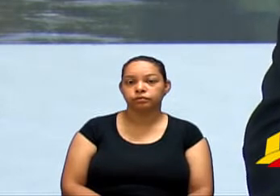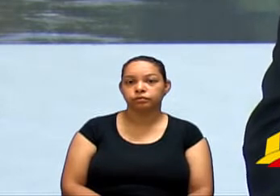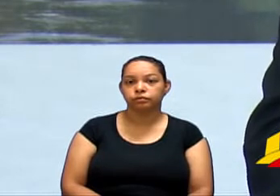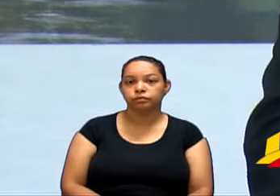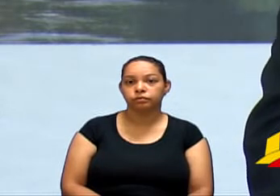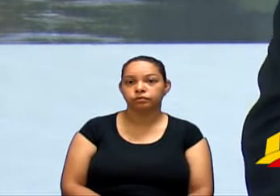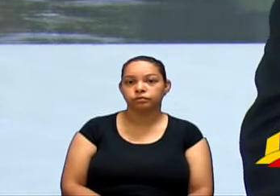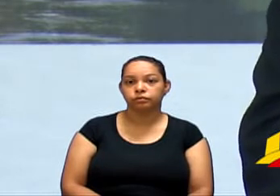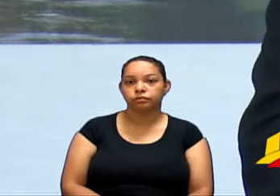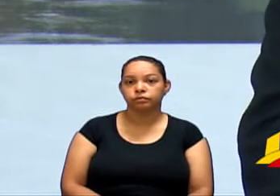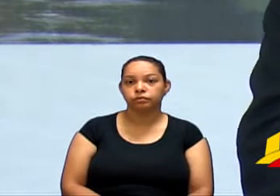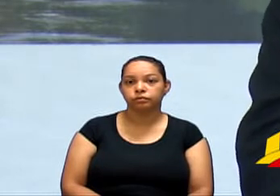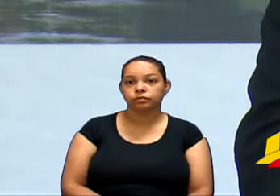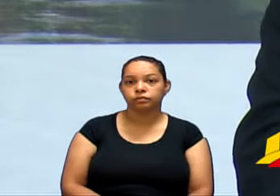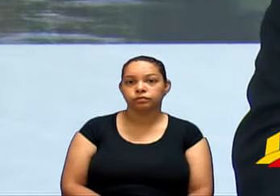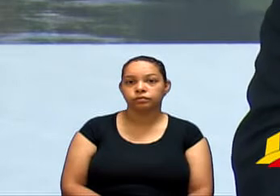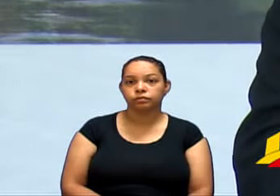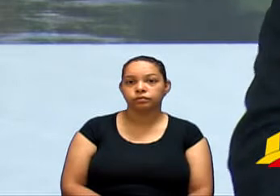sim